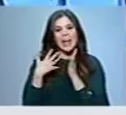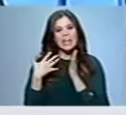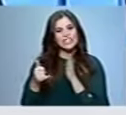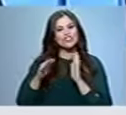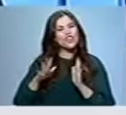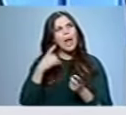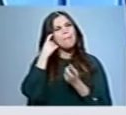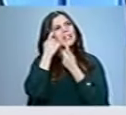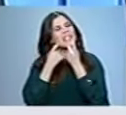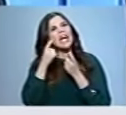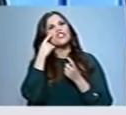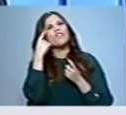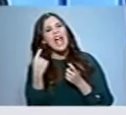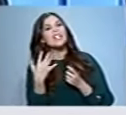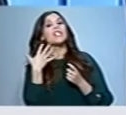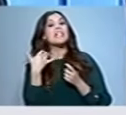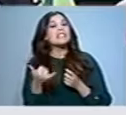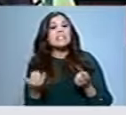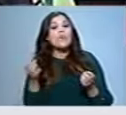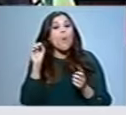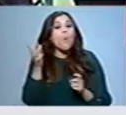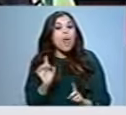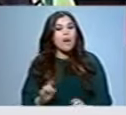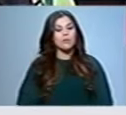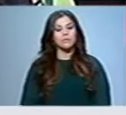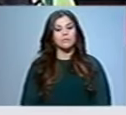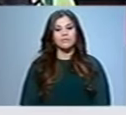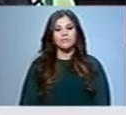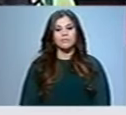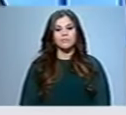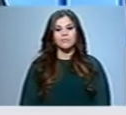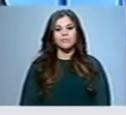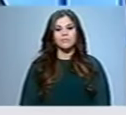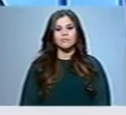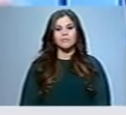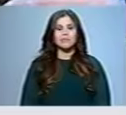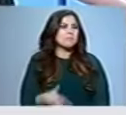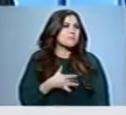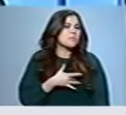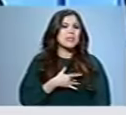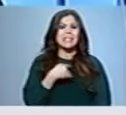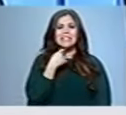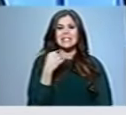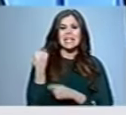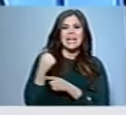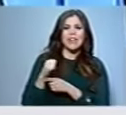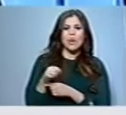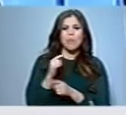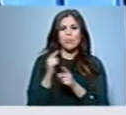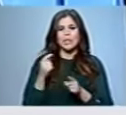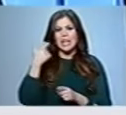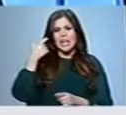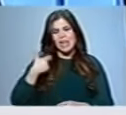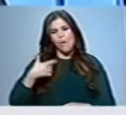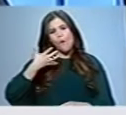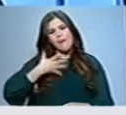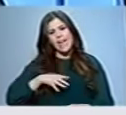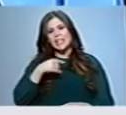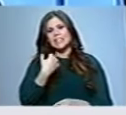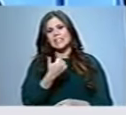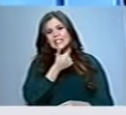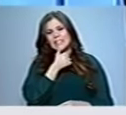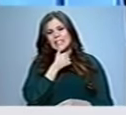pensada e a matutar na tua cabeça? É assim, eu adorava dizer que não, porque eu quero decidir só quando chegar a essa altura. Mas um